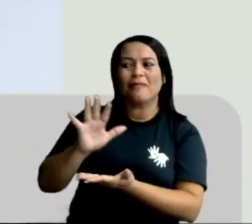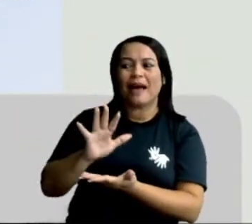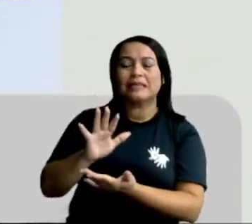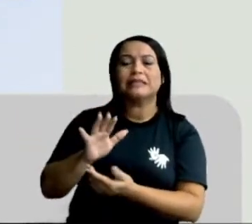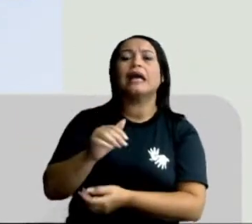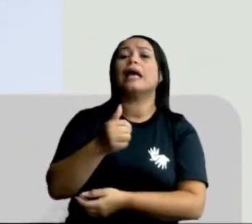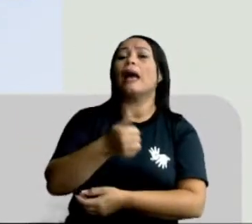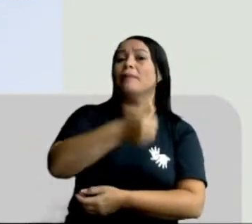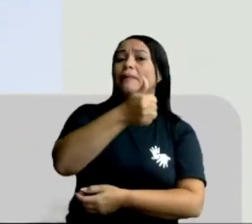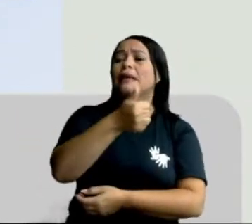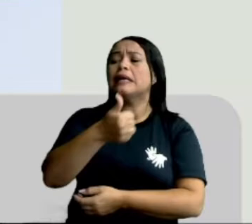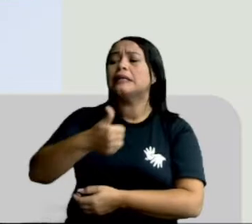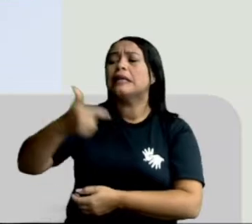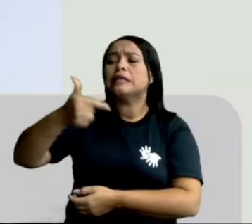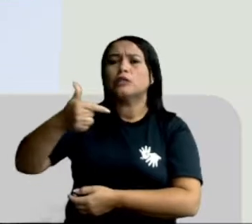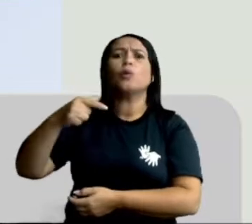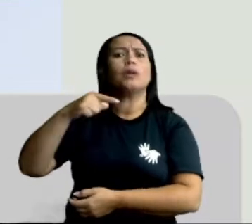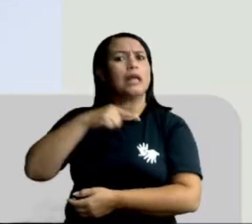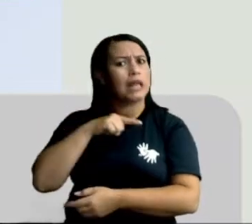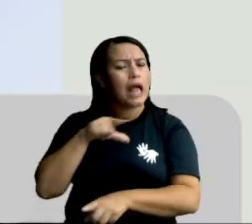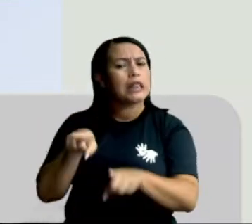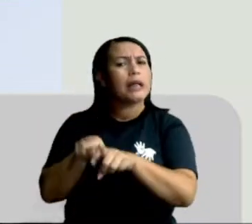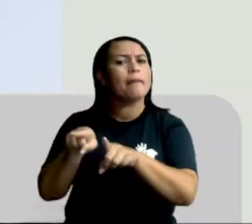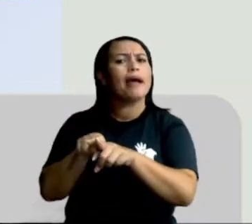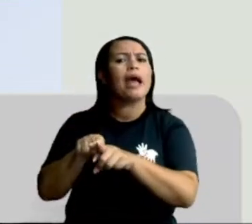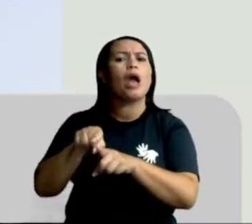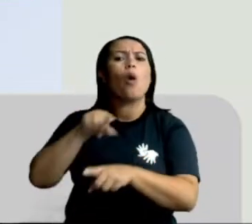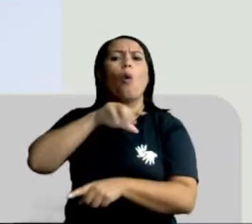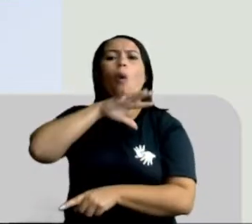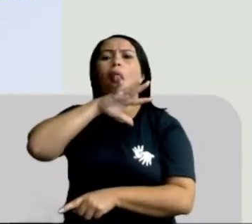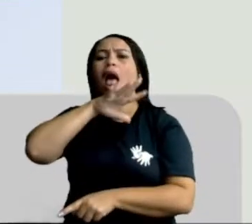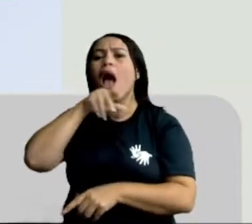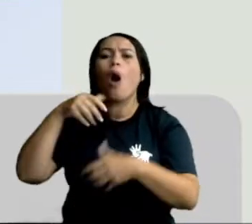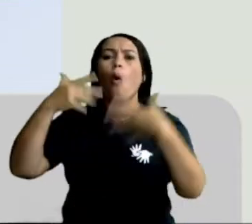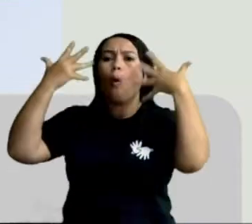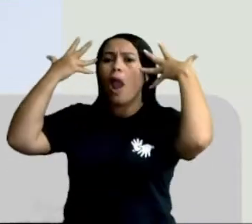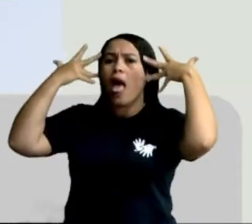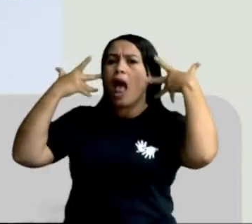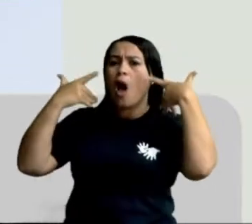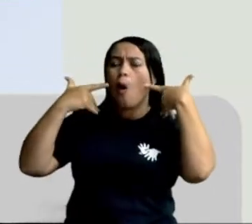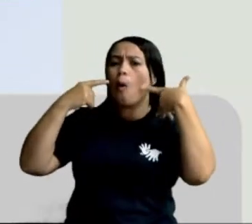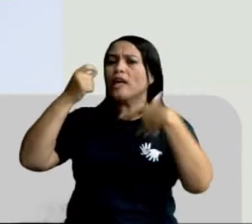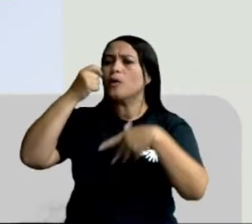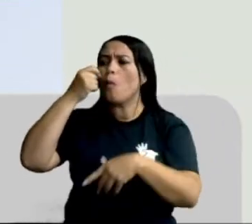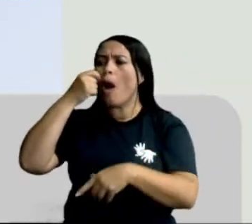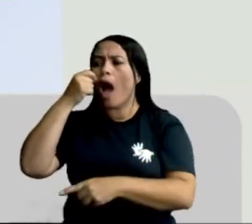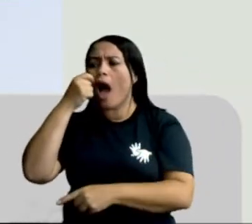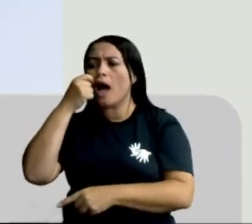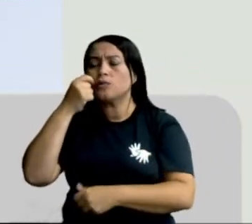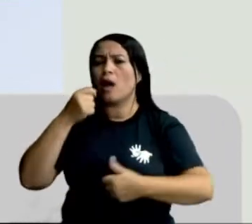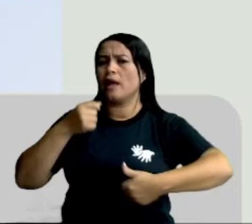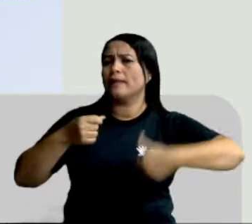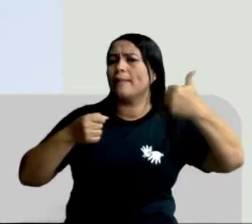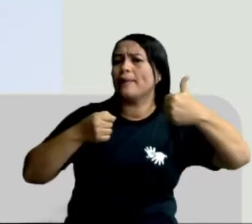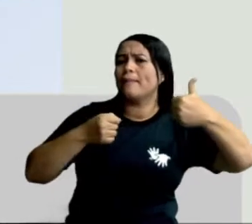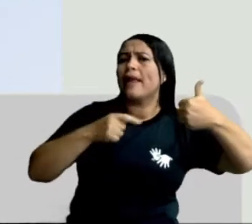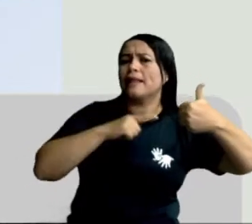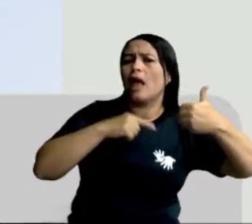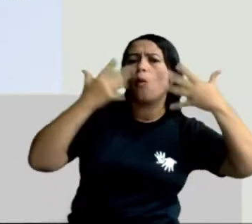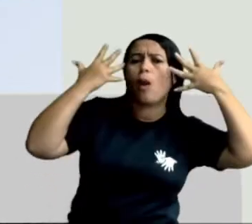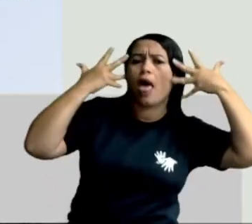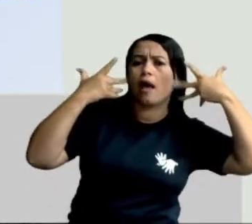segunda imagem eu tenho novamente o leão e o rato. Só que tem uma diferença aí, ó. Na primeira imagem eu tenho